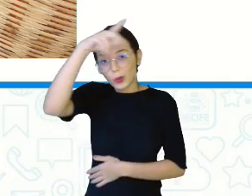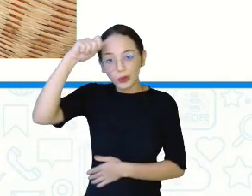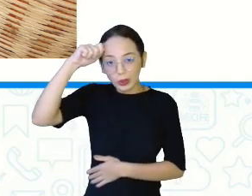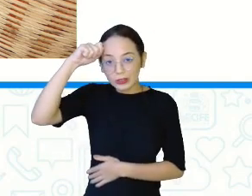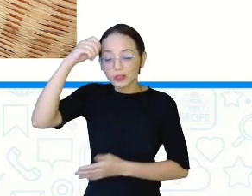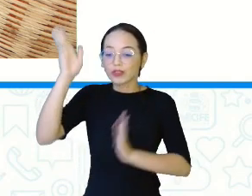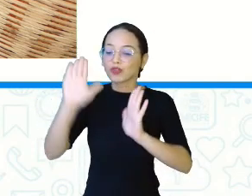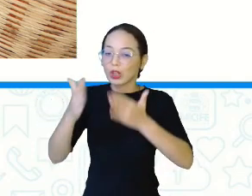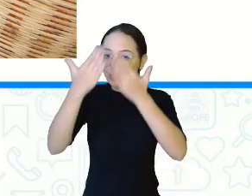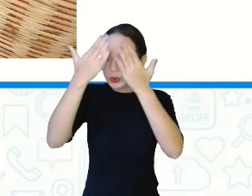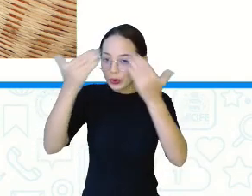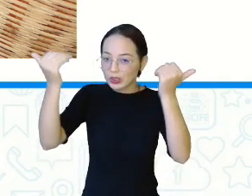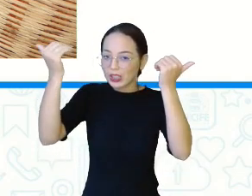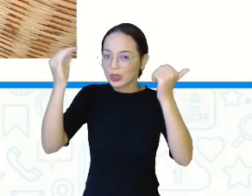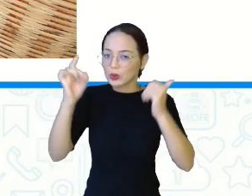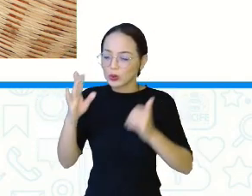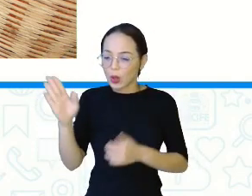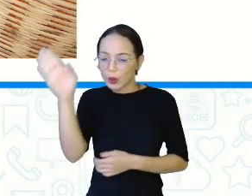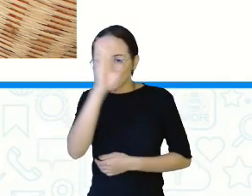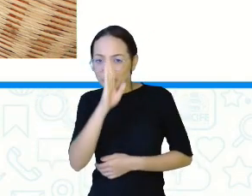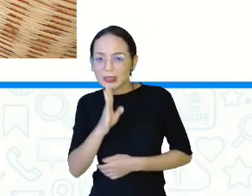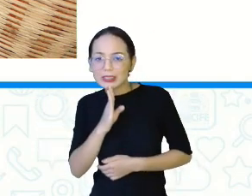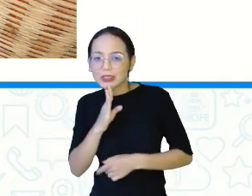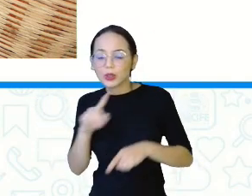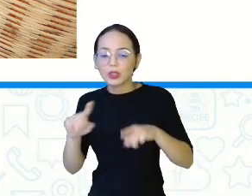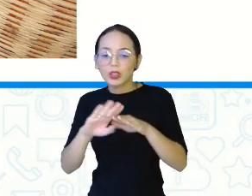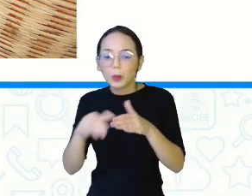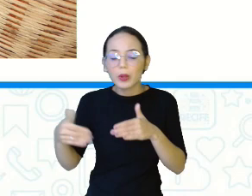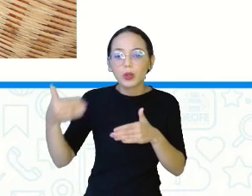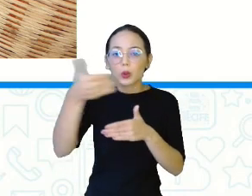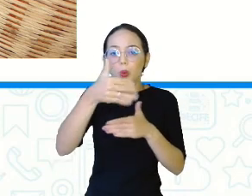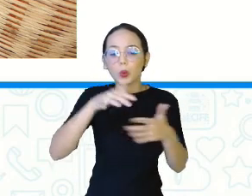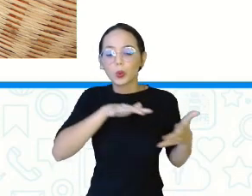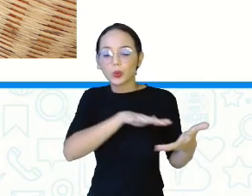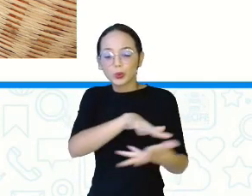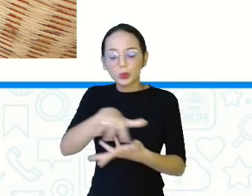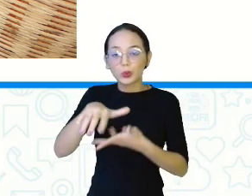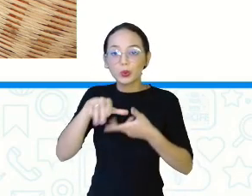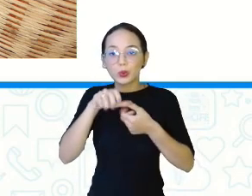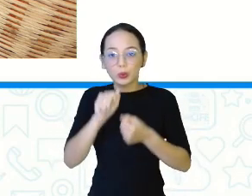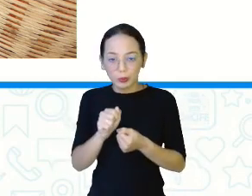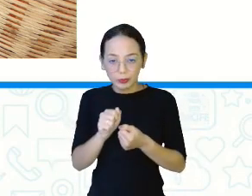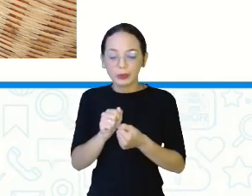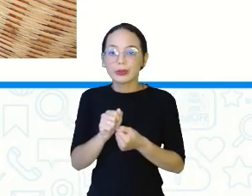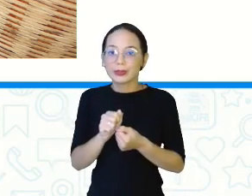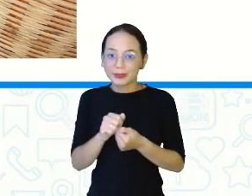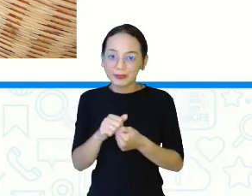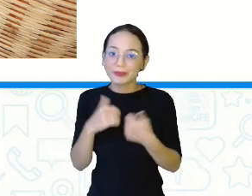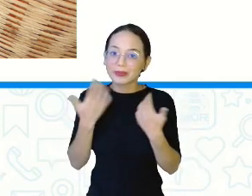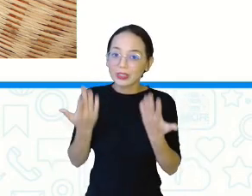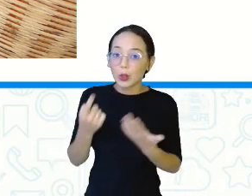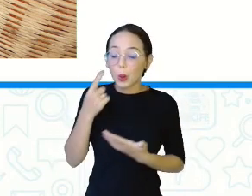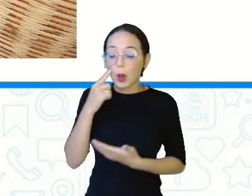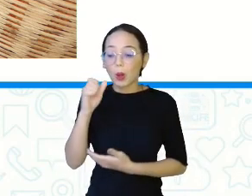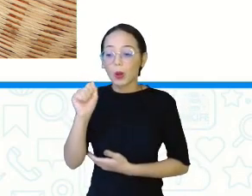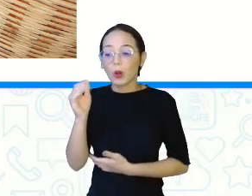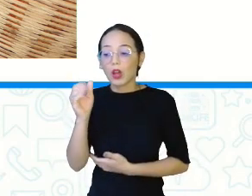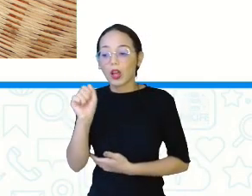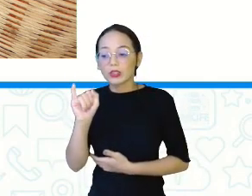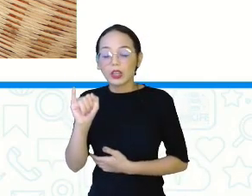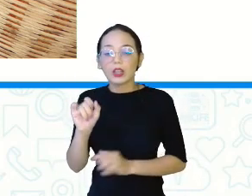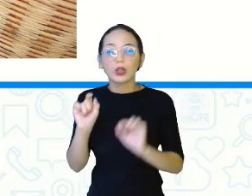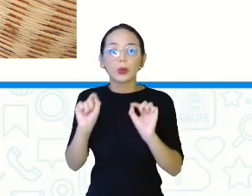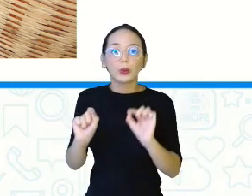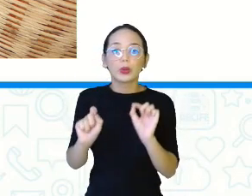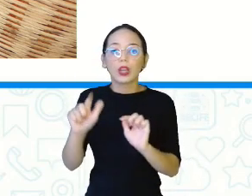já é sucesso não só no Brasil, mas no mundo inteiro. Não é o açaí, ele